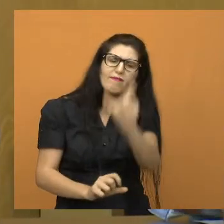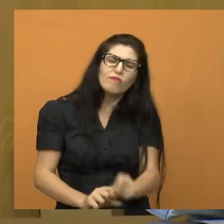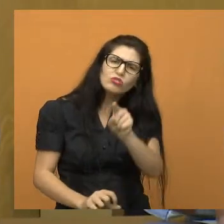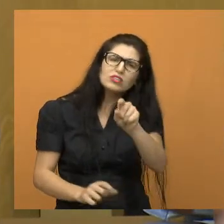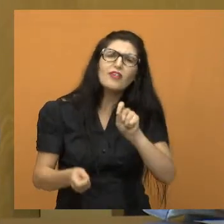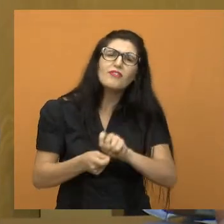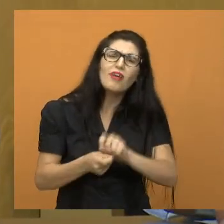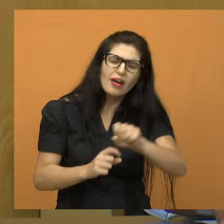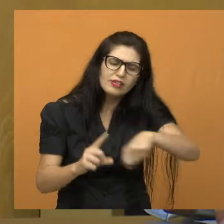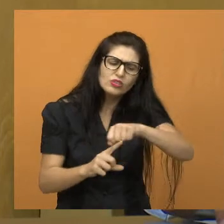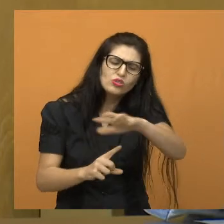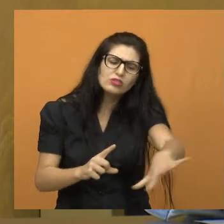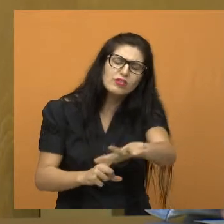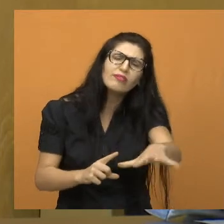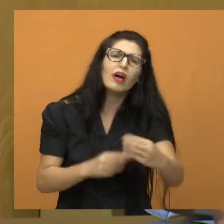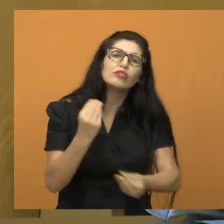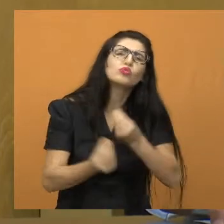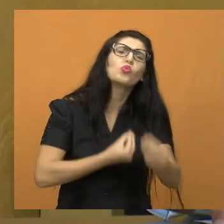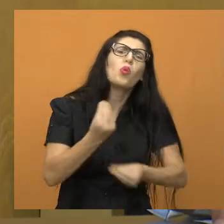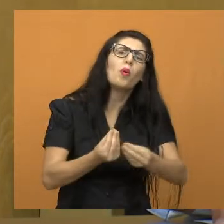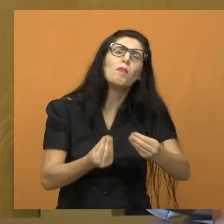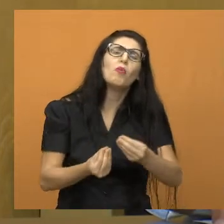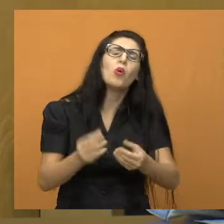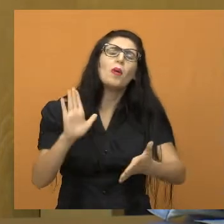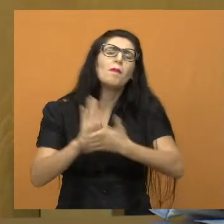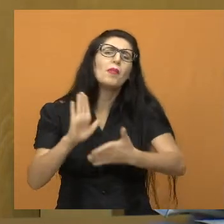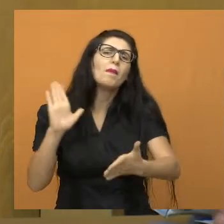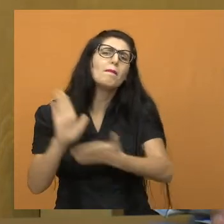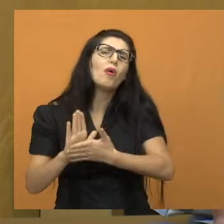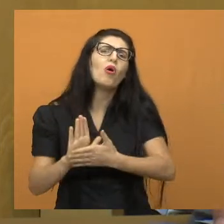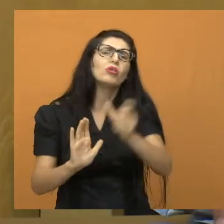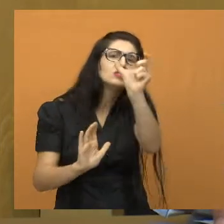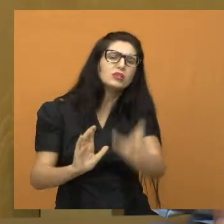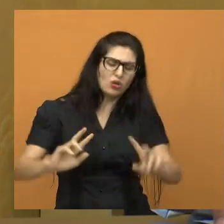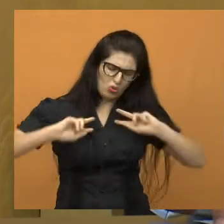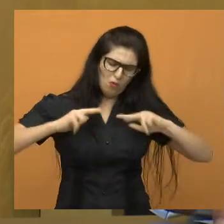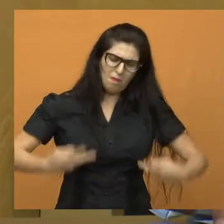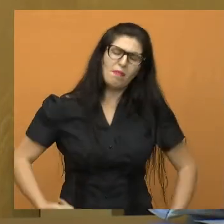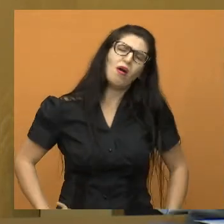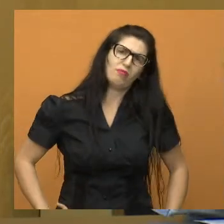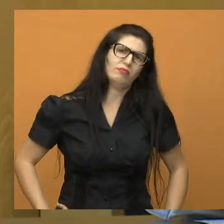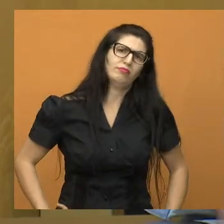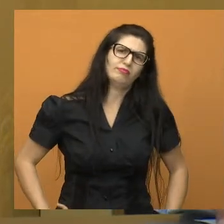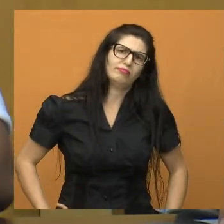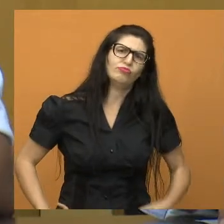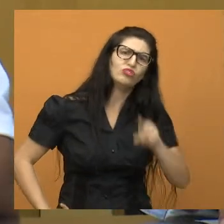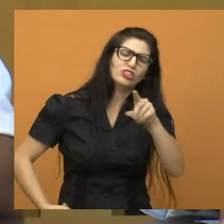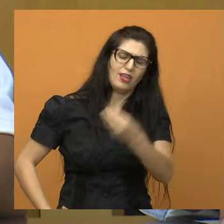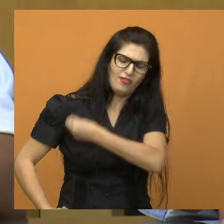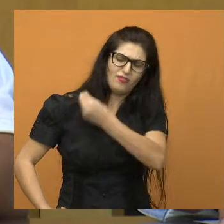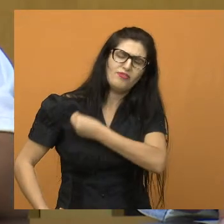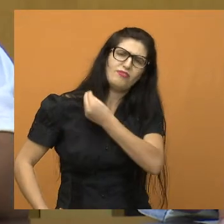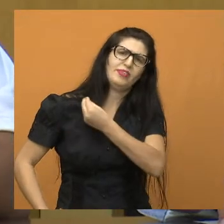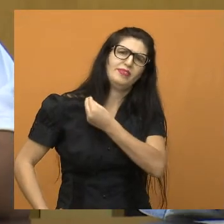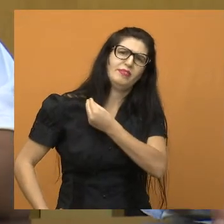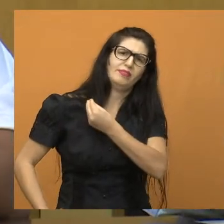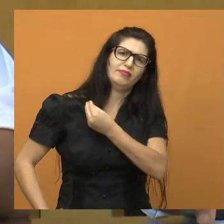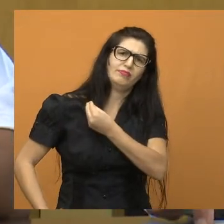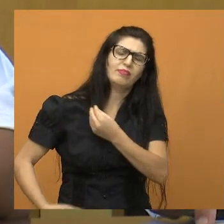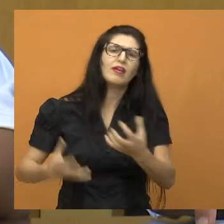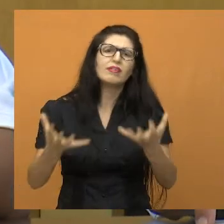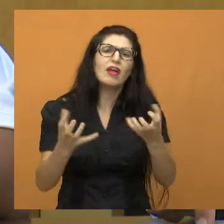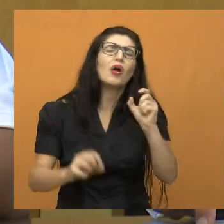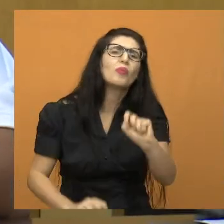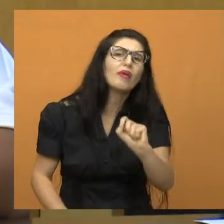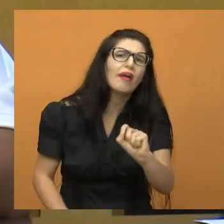O que eu estou aqui? Qual é a minha proposta enquanto ser humano? Enquanto promotor da paz? Eu